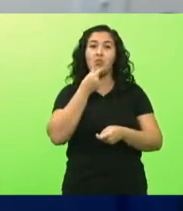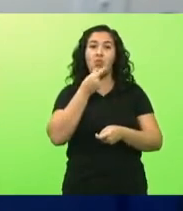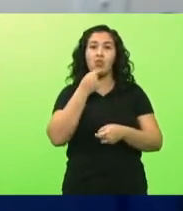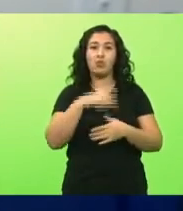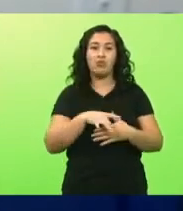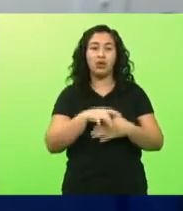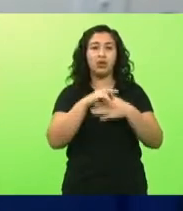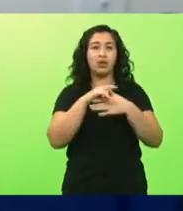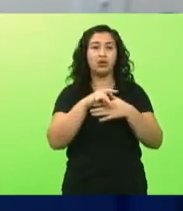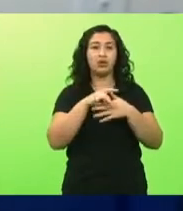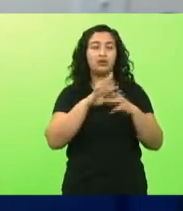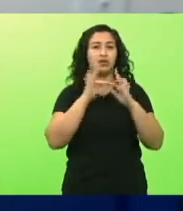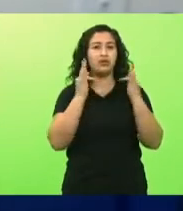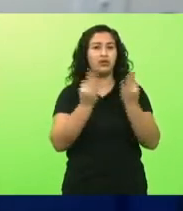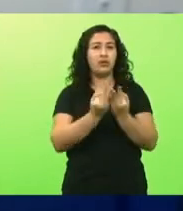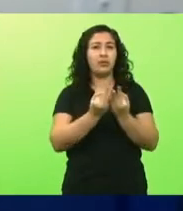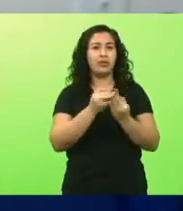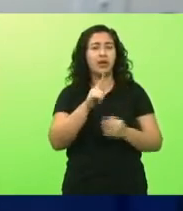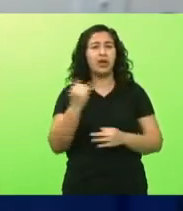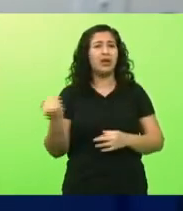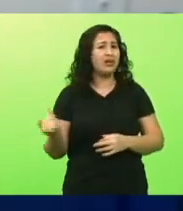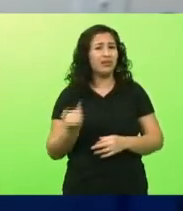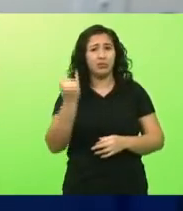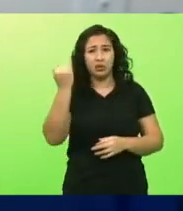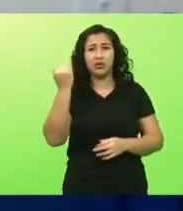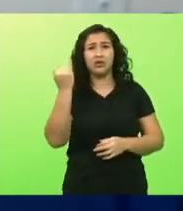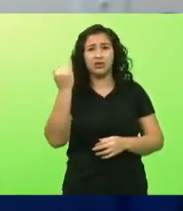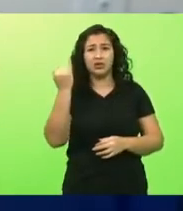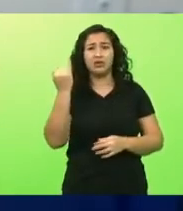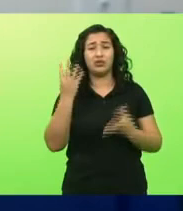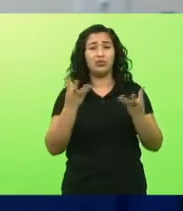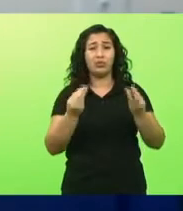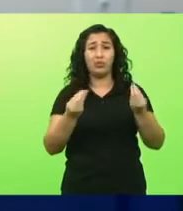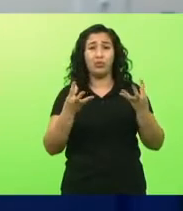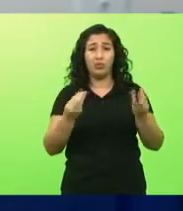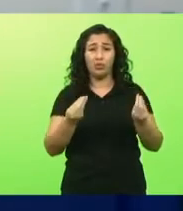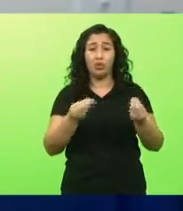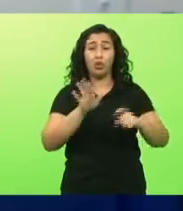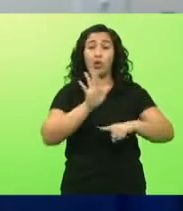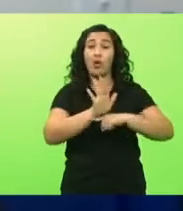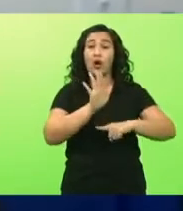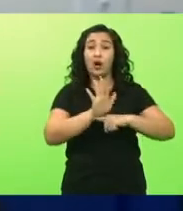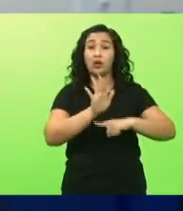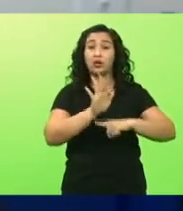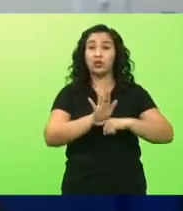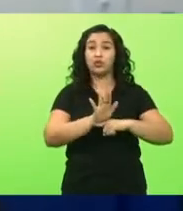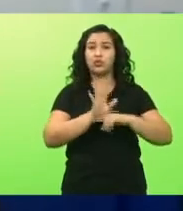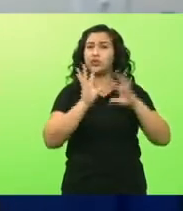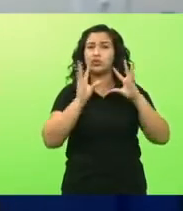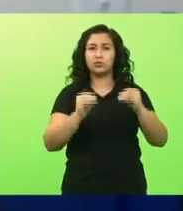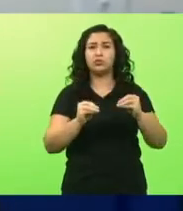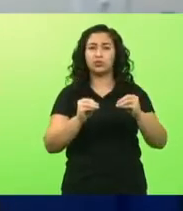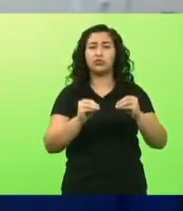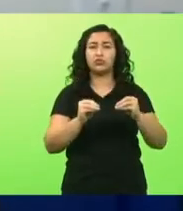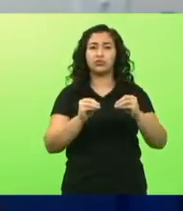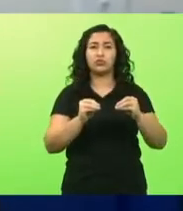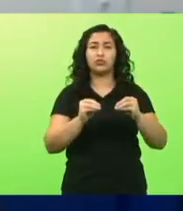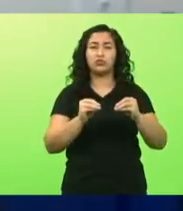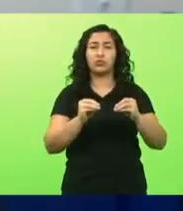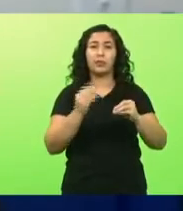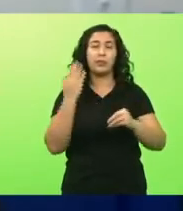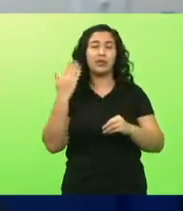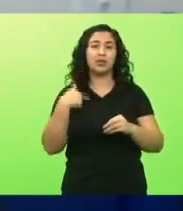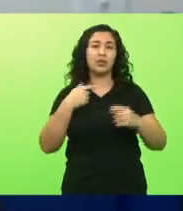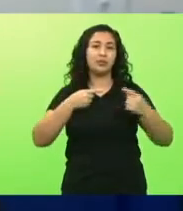emprego, senhor presidente, ele é tão importante, que ele ajuda em tudo. Esses dias eu estava num